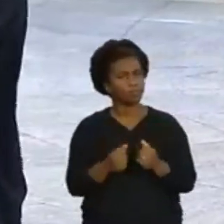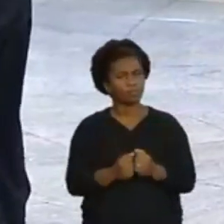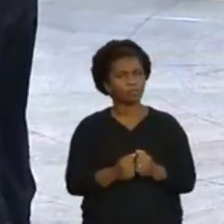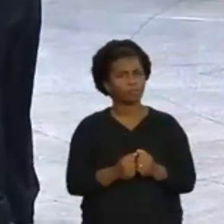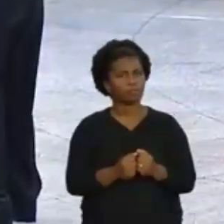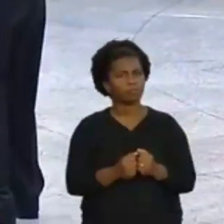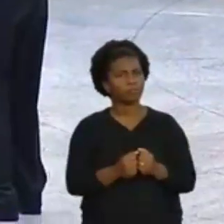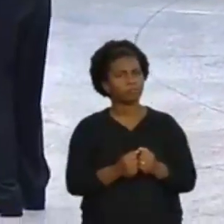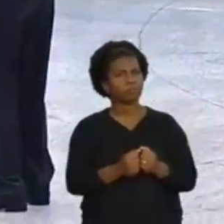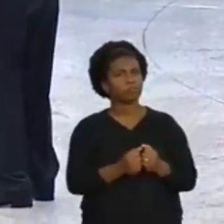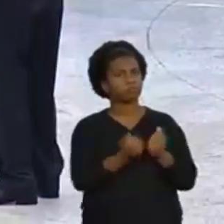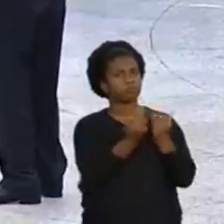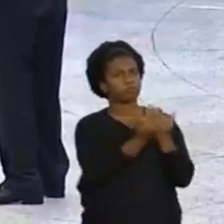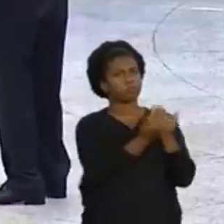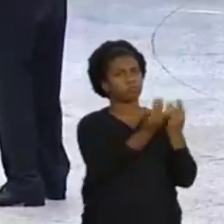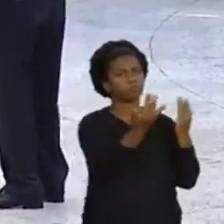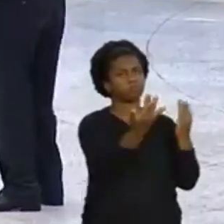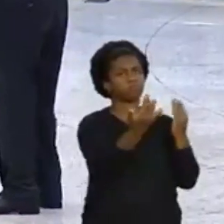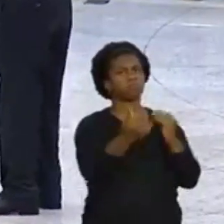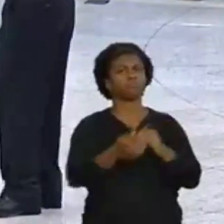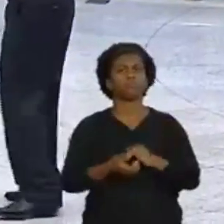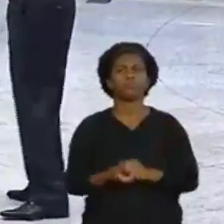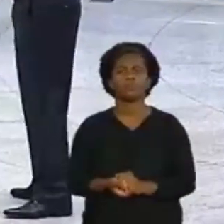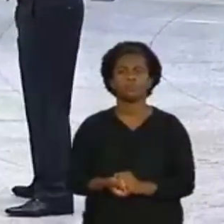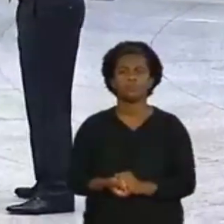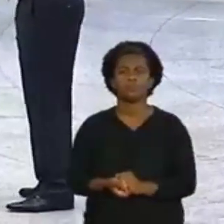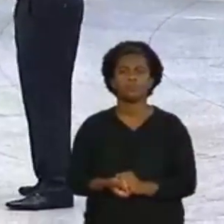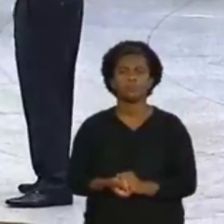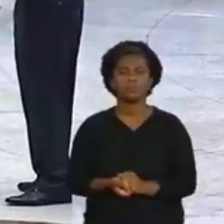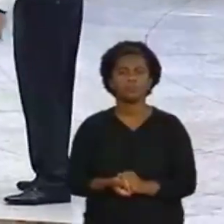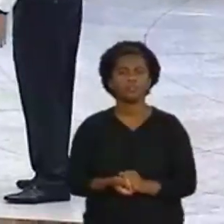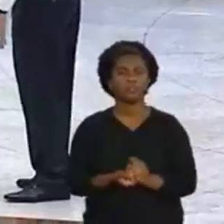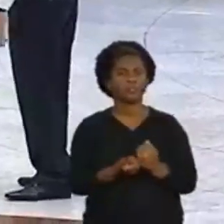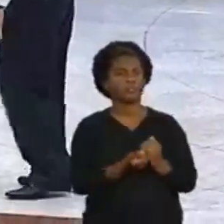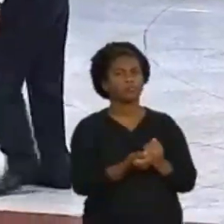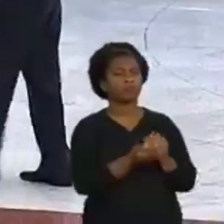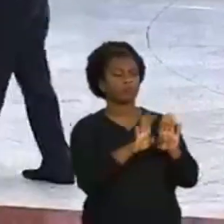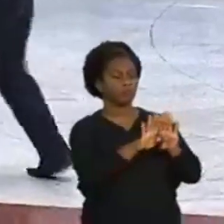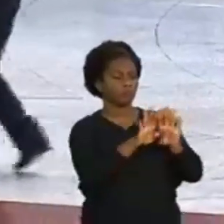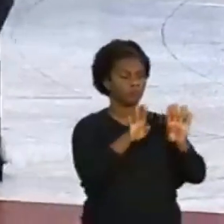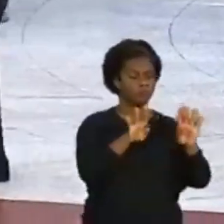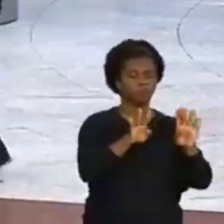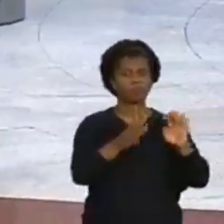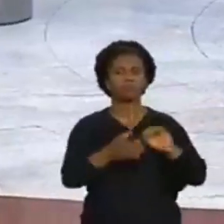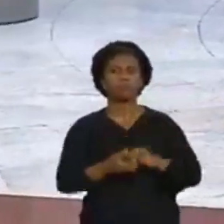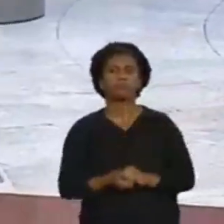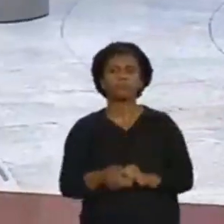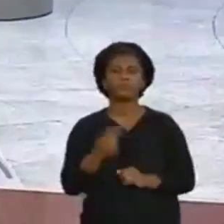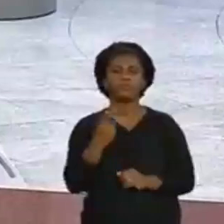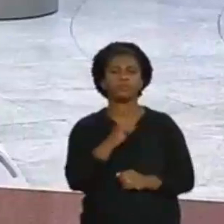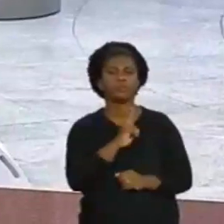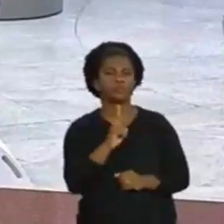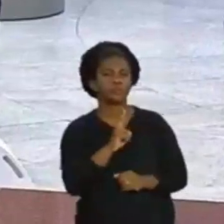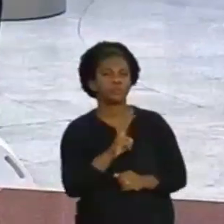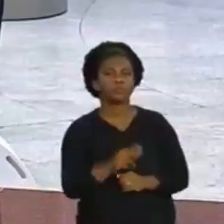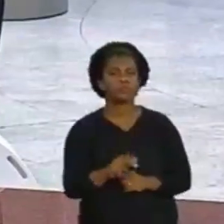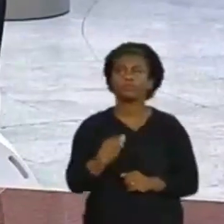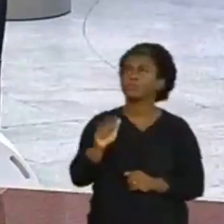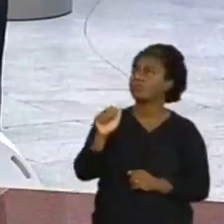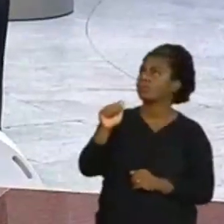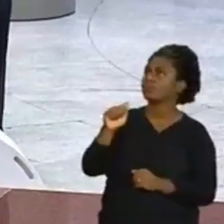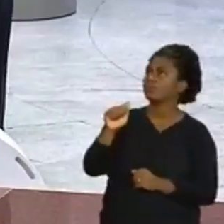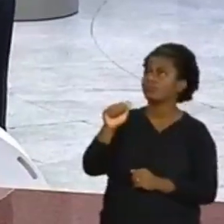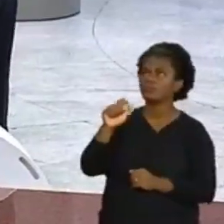outro. Um do lado do outro, fica de frente para as pessoas aqui. Isso. Seu nome? Alfriza.